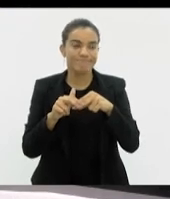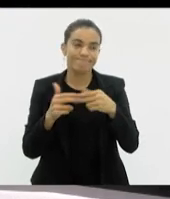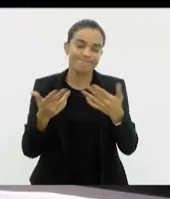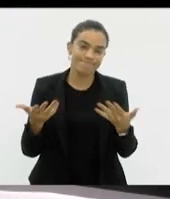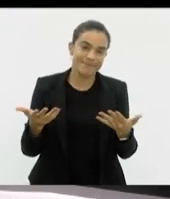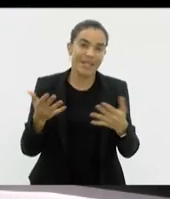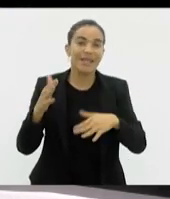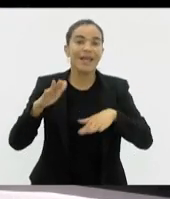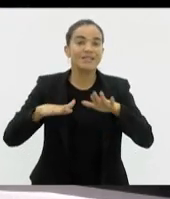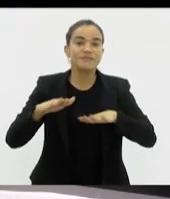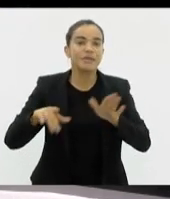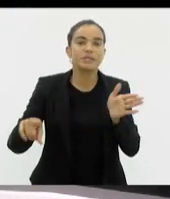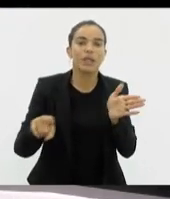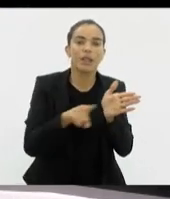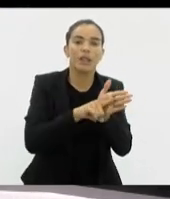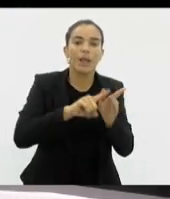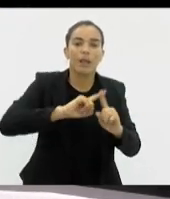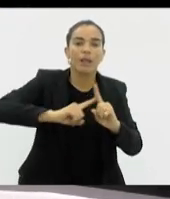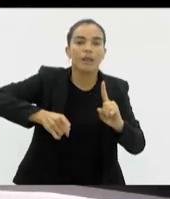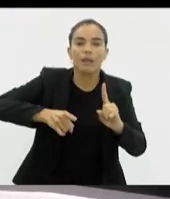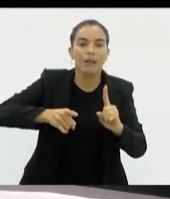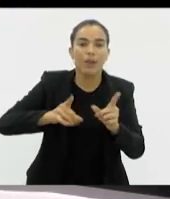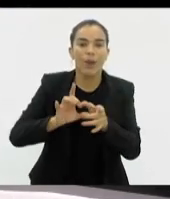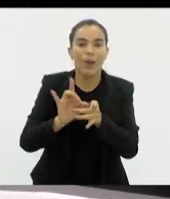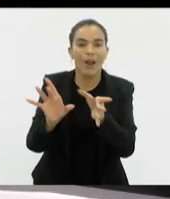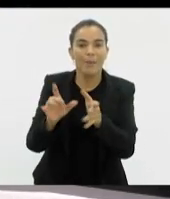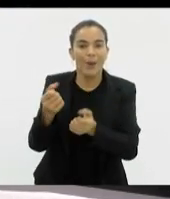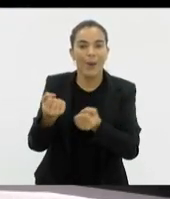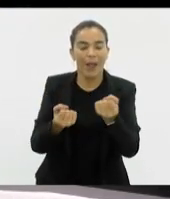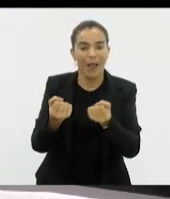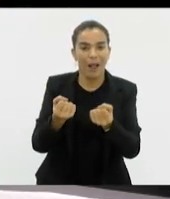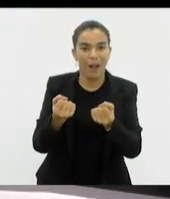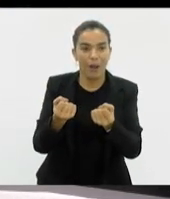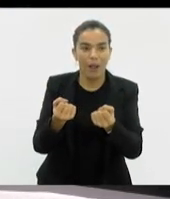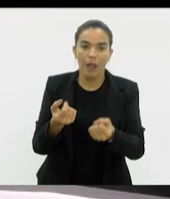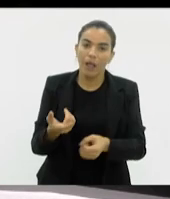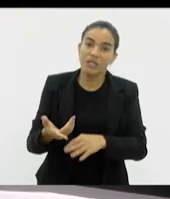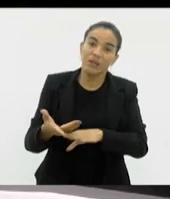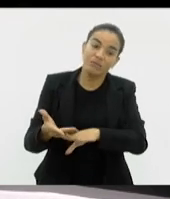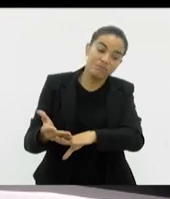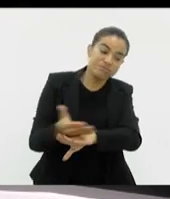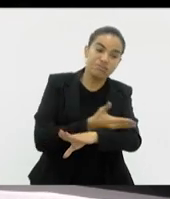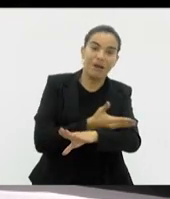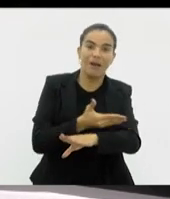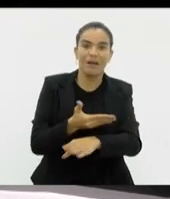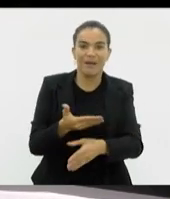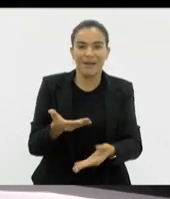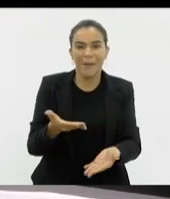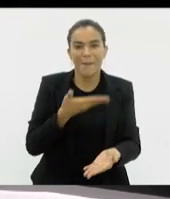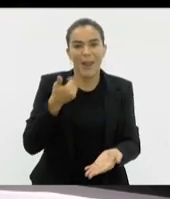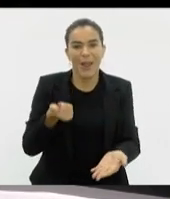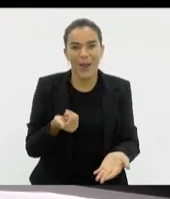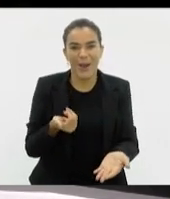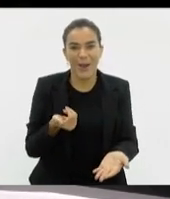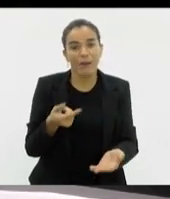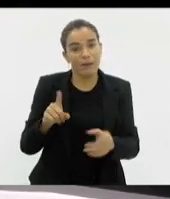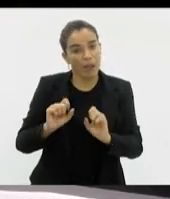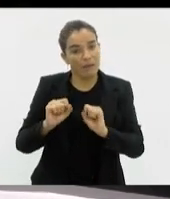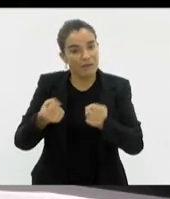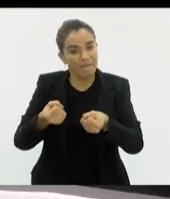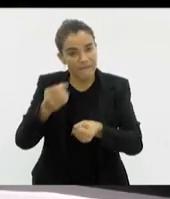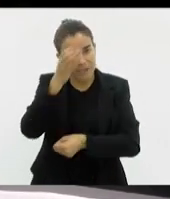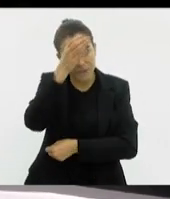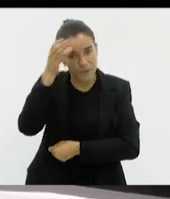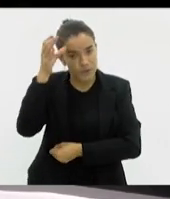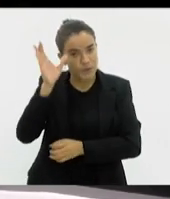e às vezes é negado na hora. Então, isso aqui permite mais celeridade no processo de locação. É uma lei de defesa do consumidor. Defesa do